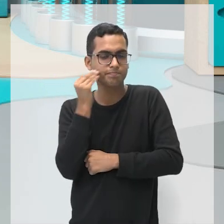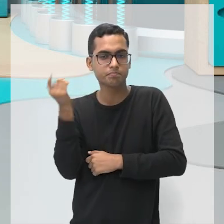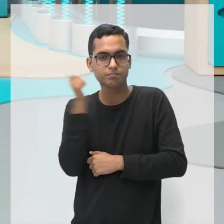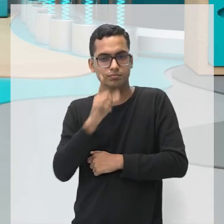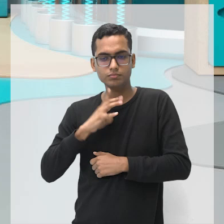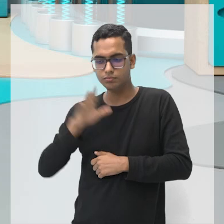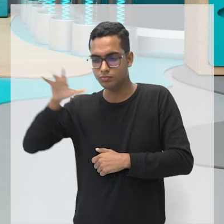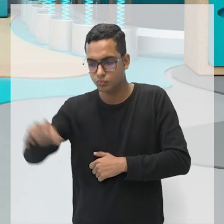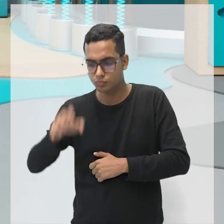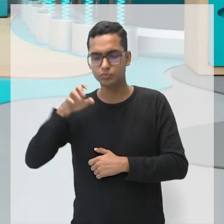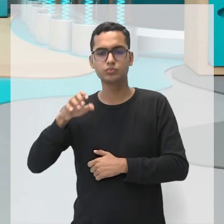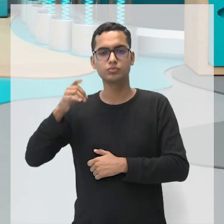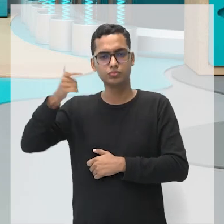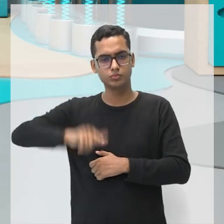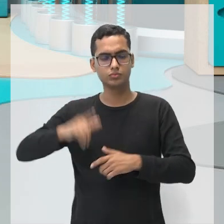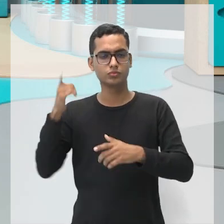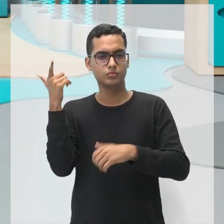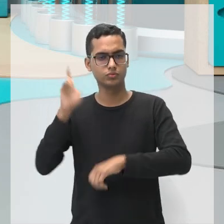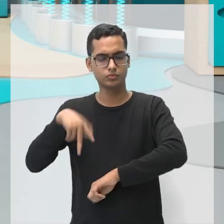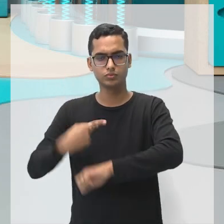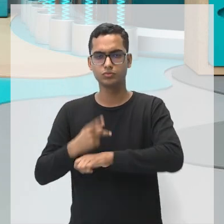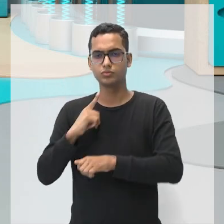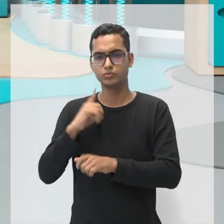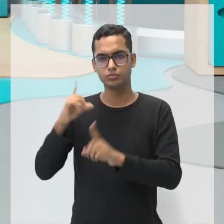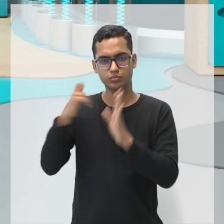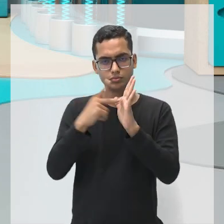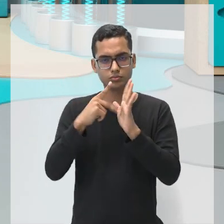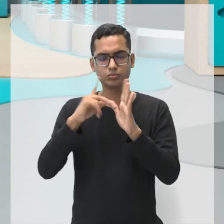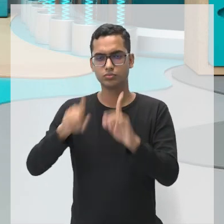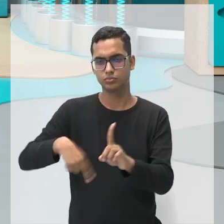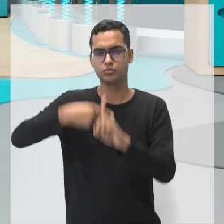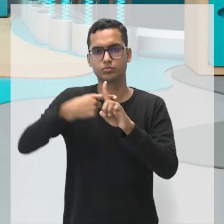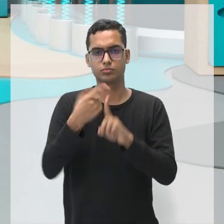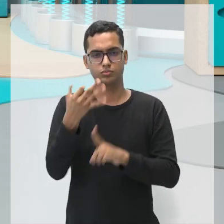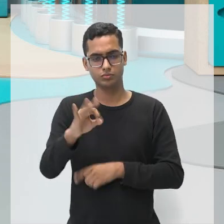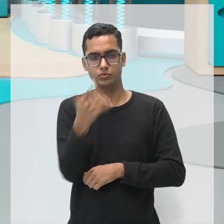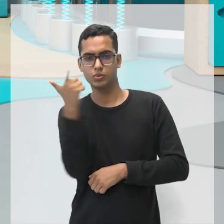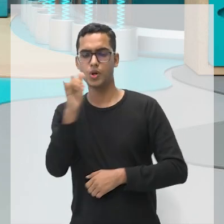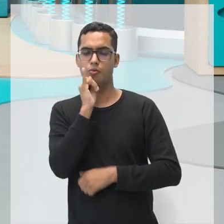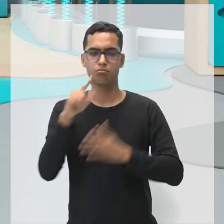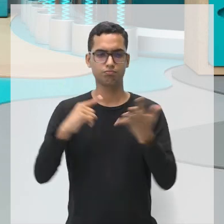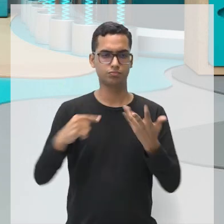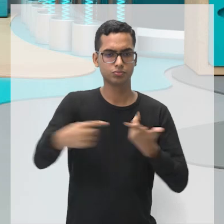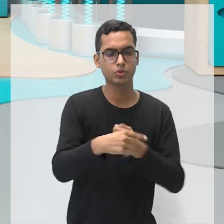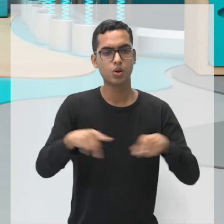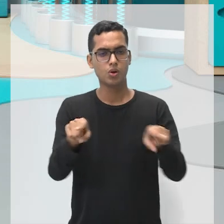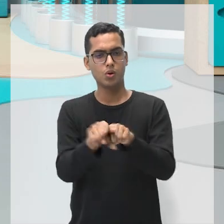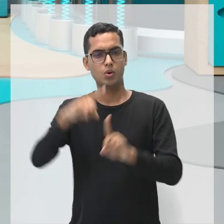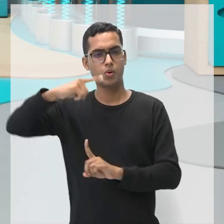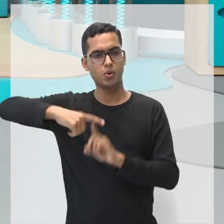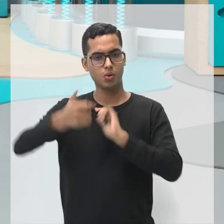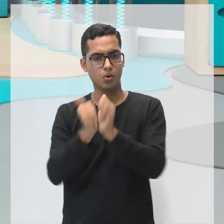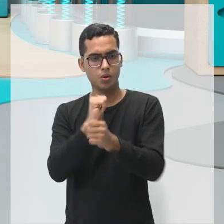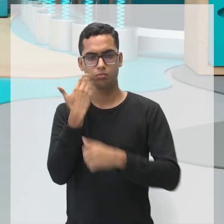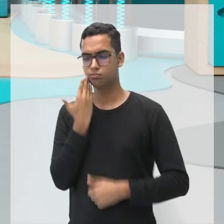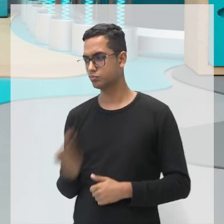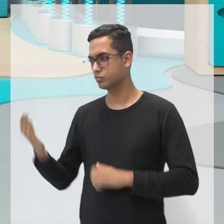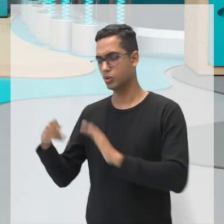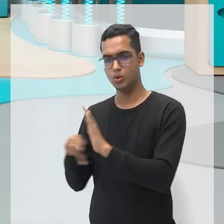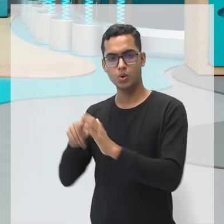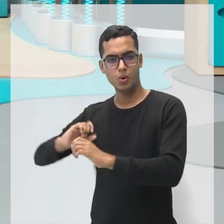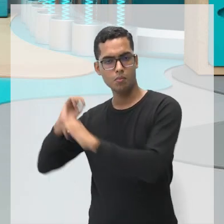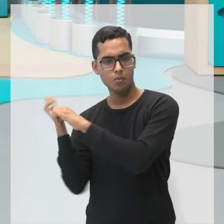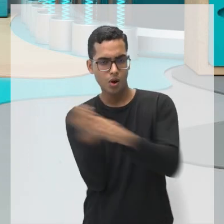recuperar o controle da bola e assim somar pontos. E aí eu trouxe para vocês alguns exemplos de modalidades, além desses que aparecem aqui, né, o beisebol, o cricket,